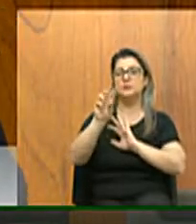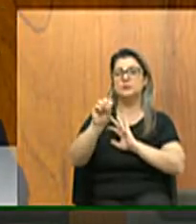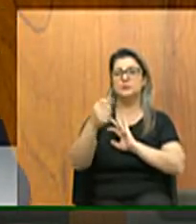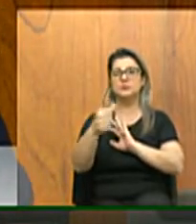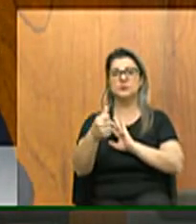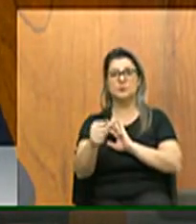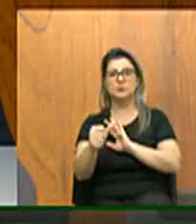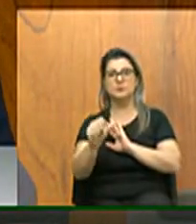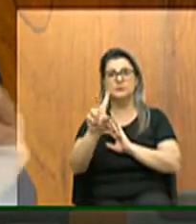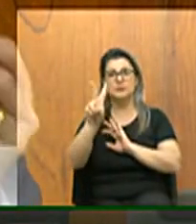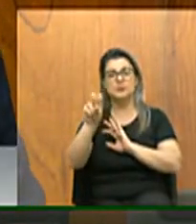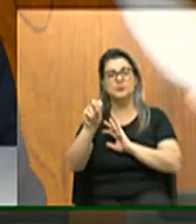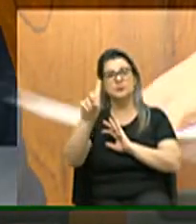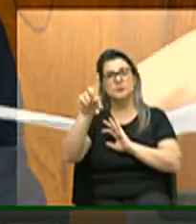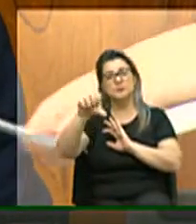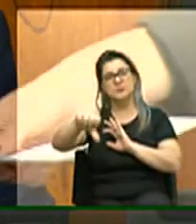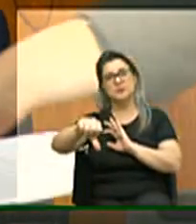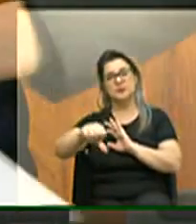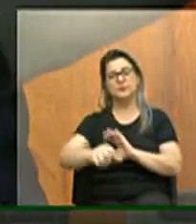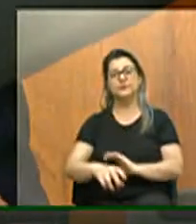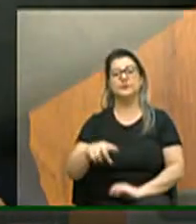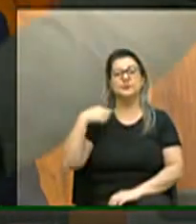311/2019, de autoria do deputado Sérgio Pérez.